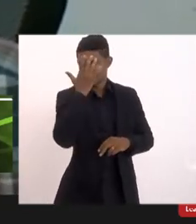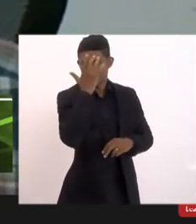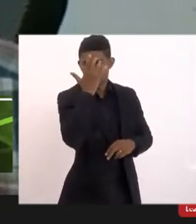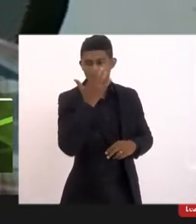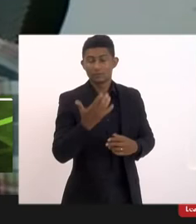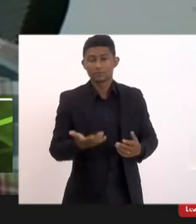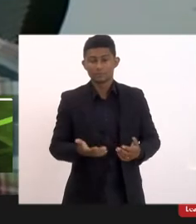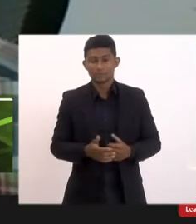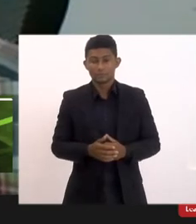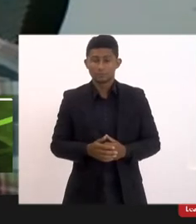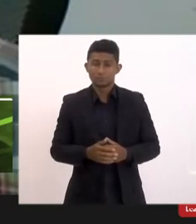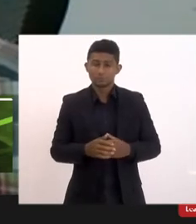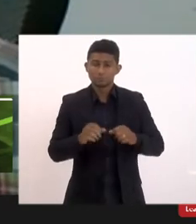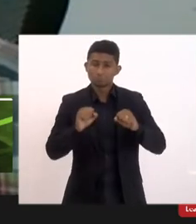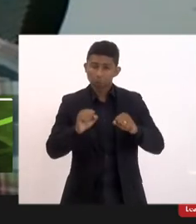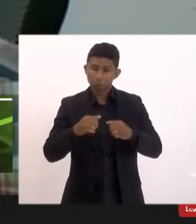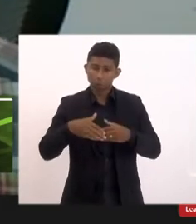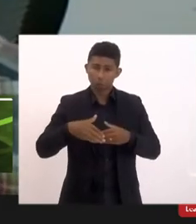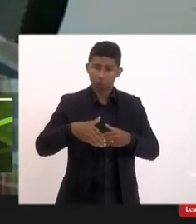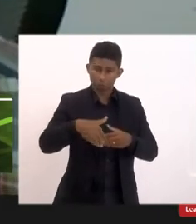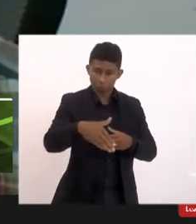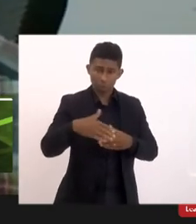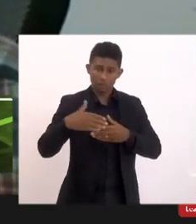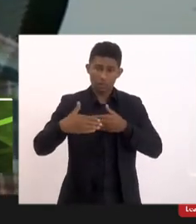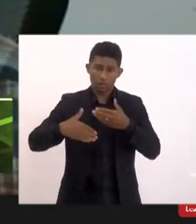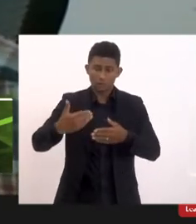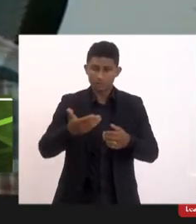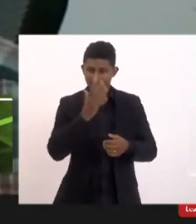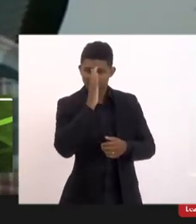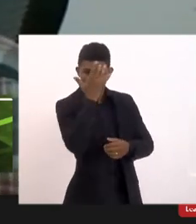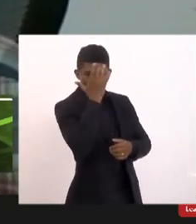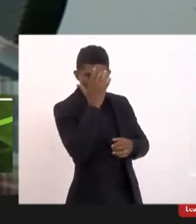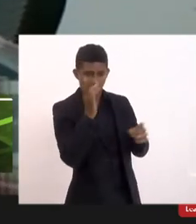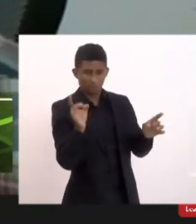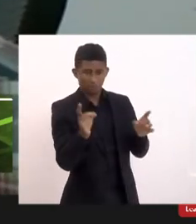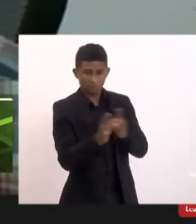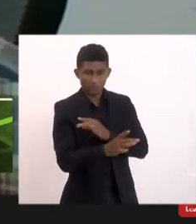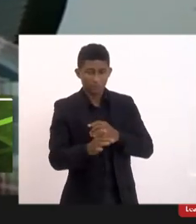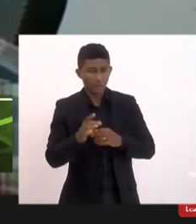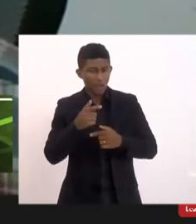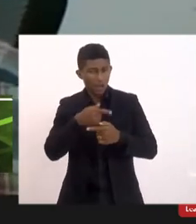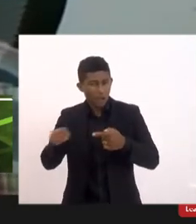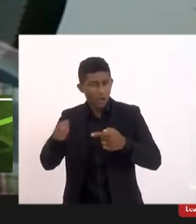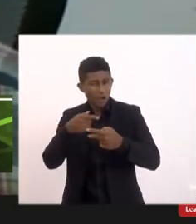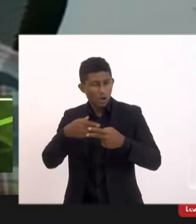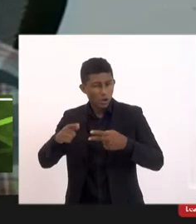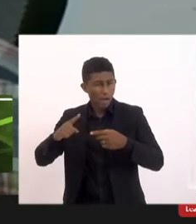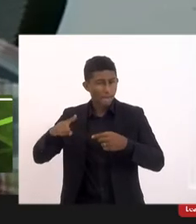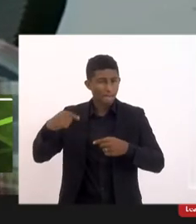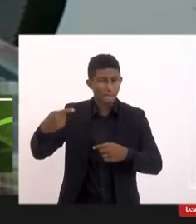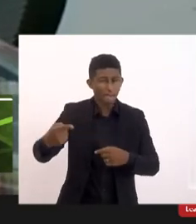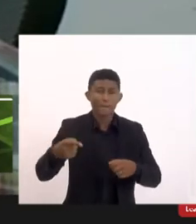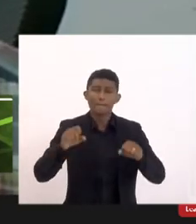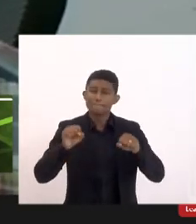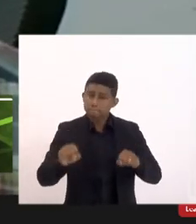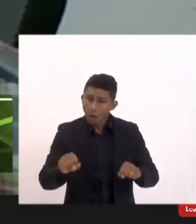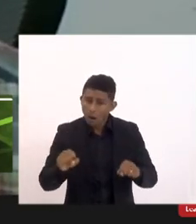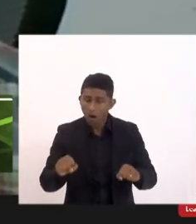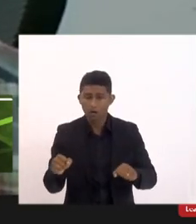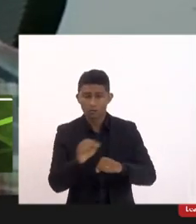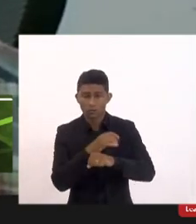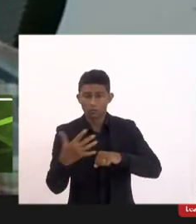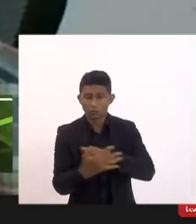após o feriado de carnaval. A gente pode ter um recrudescimento de casos, então toda atenção